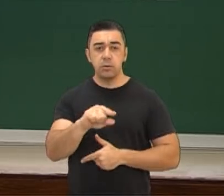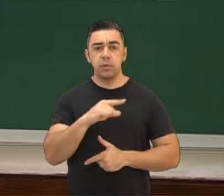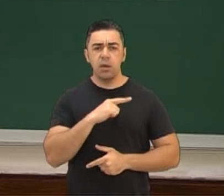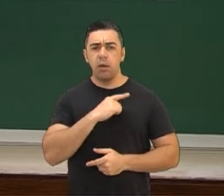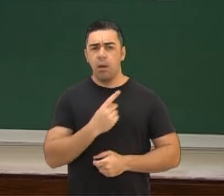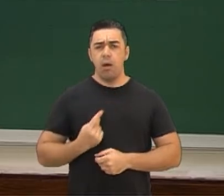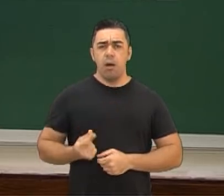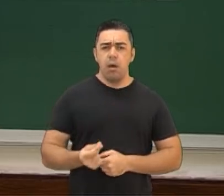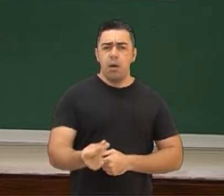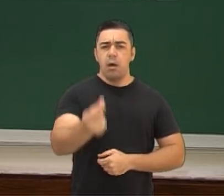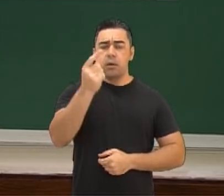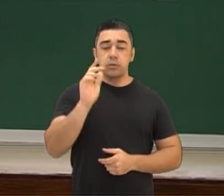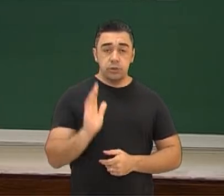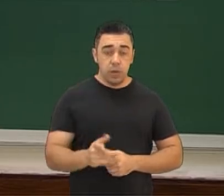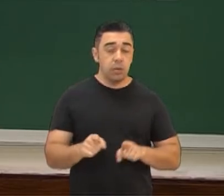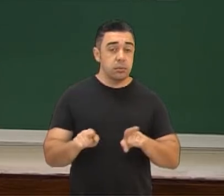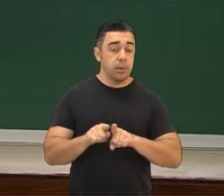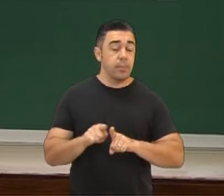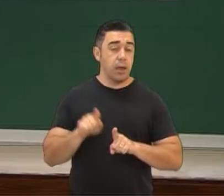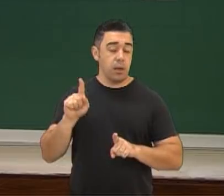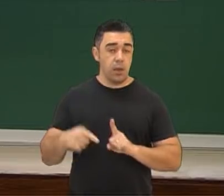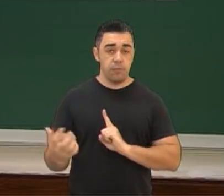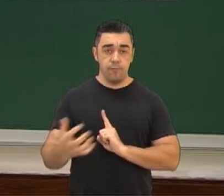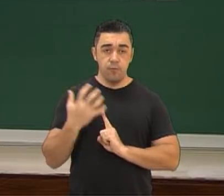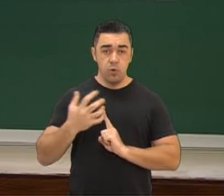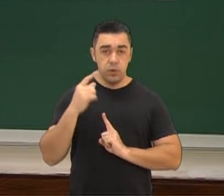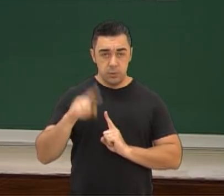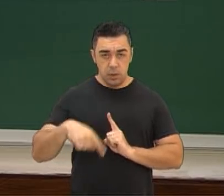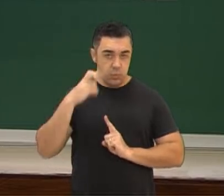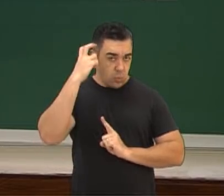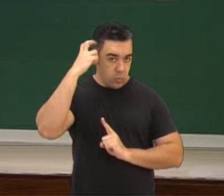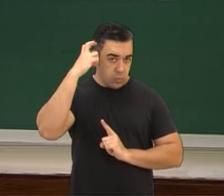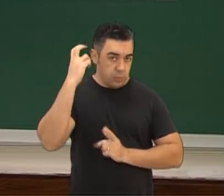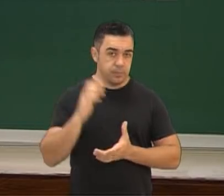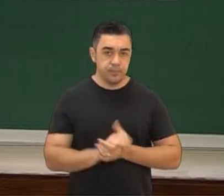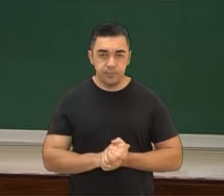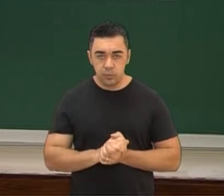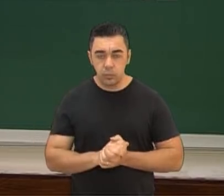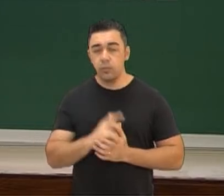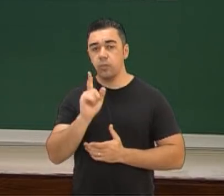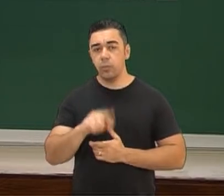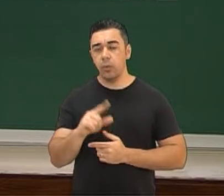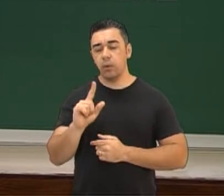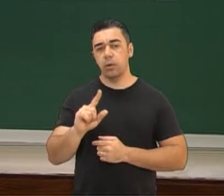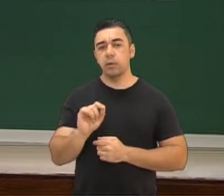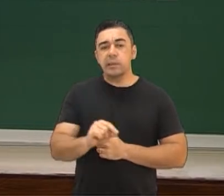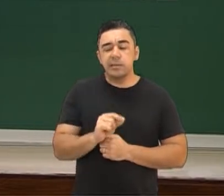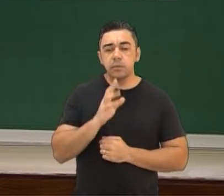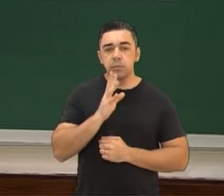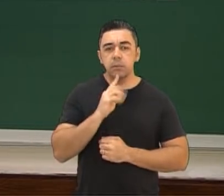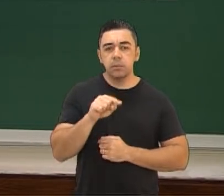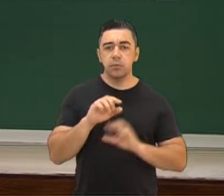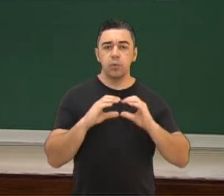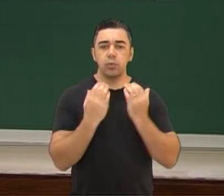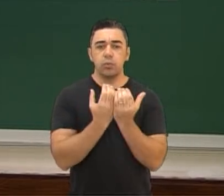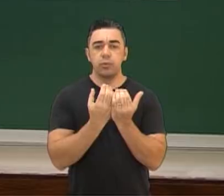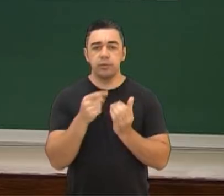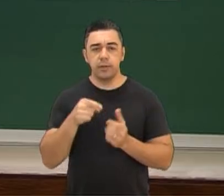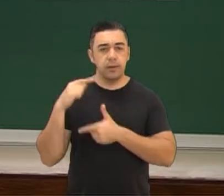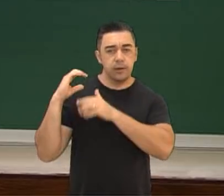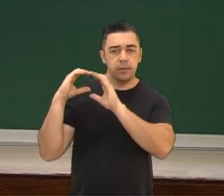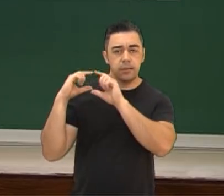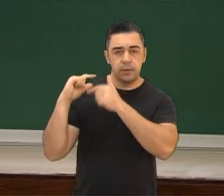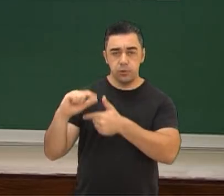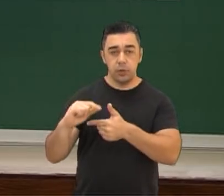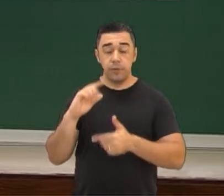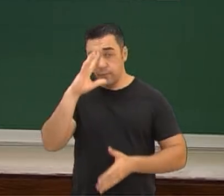querendo ou não, também refletem esses aspectos culturais. A partir do conhecimento dessas comunidades tradicionais, a gente